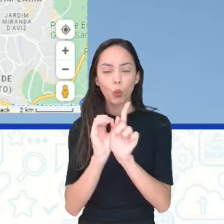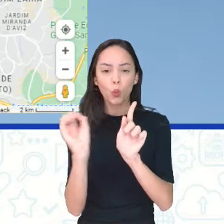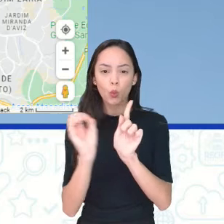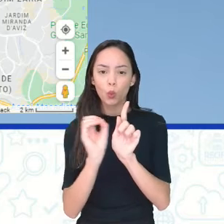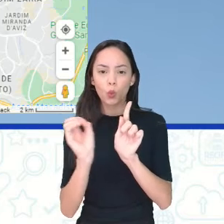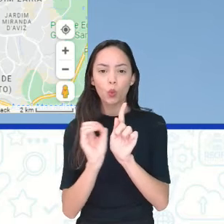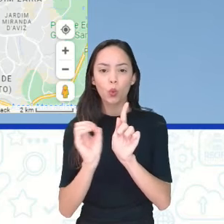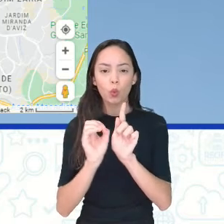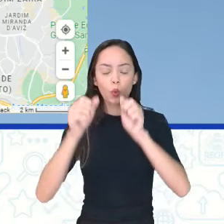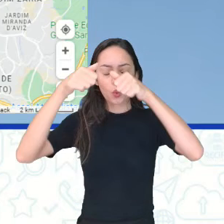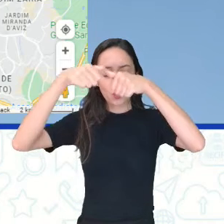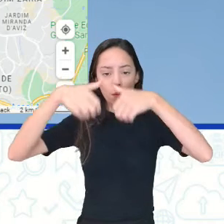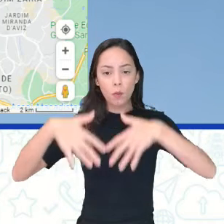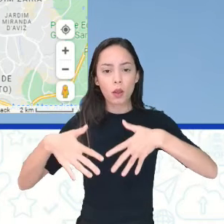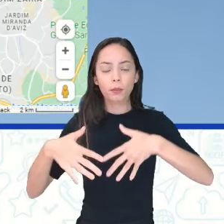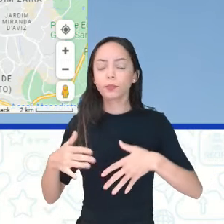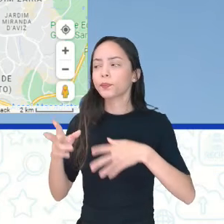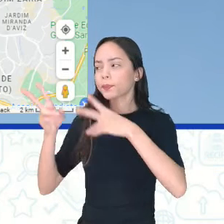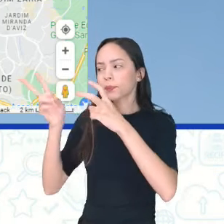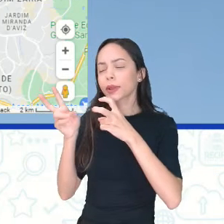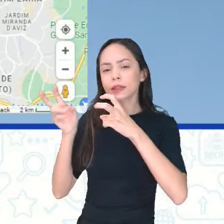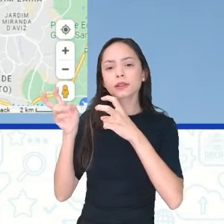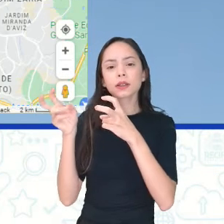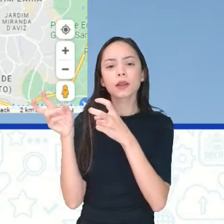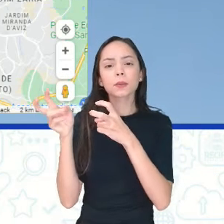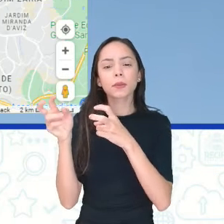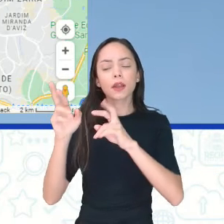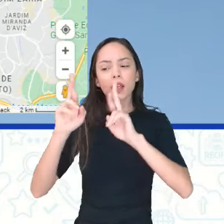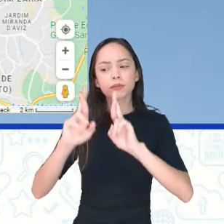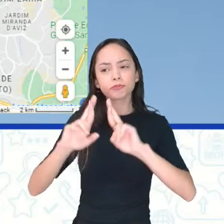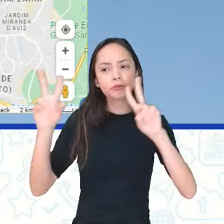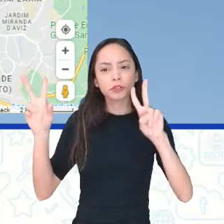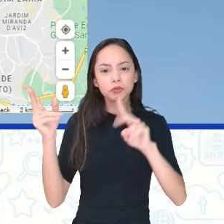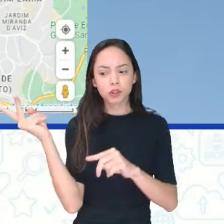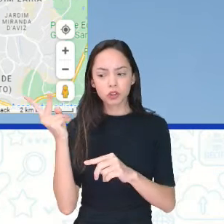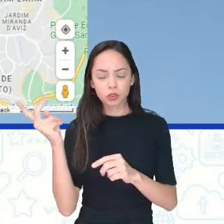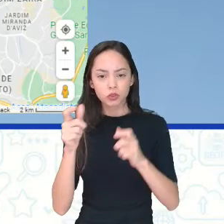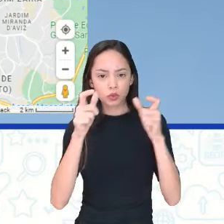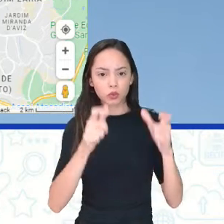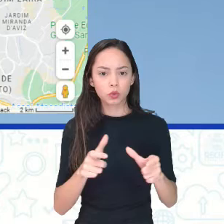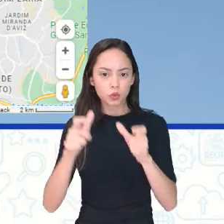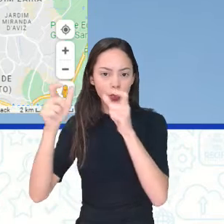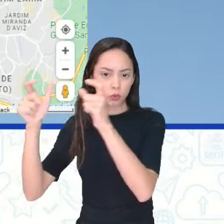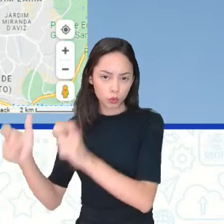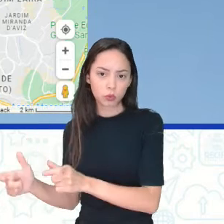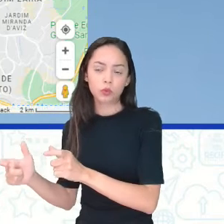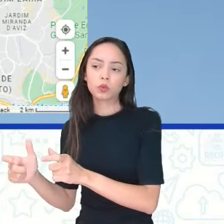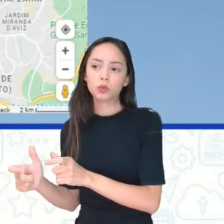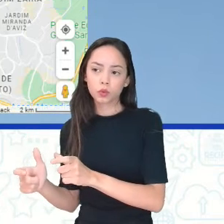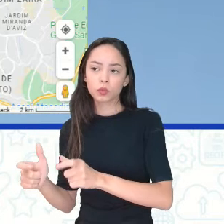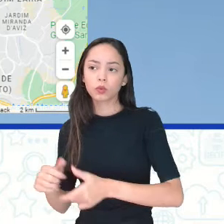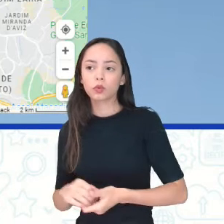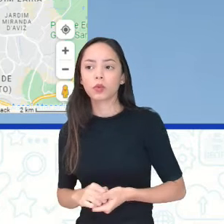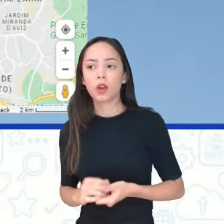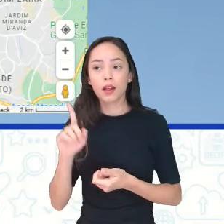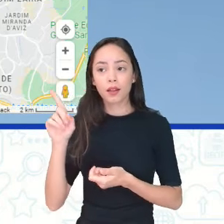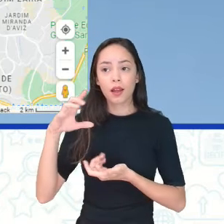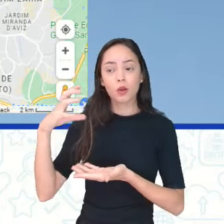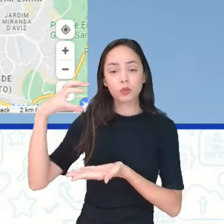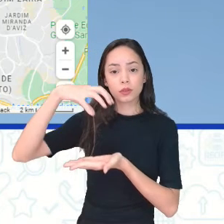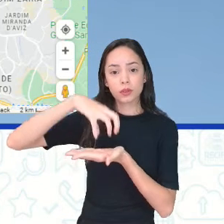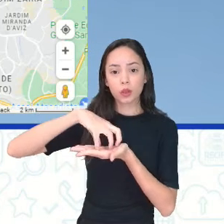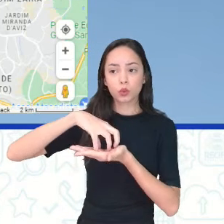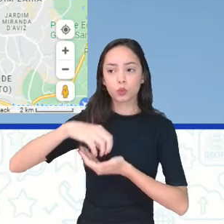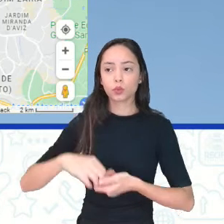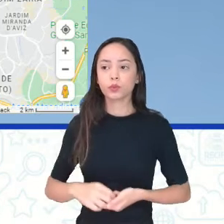para saber a diferença desses dois lugares, né, a distância entre esses dois lugares. Para vocês terem uma